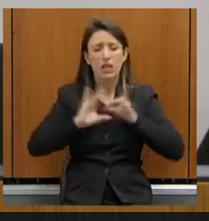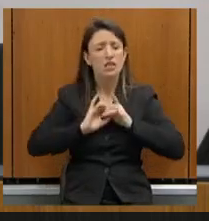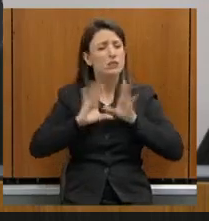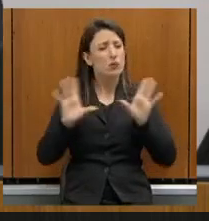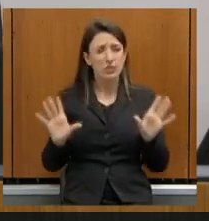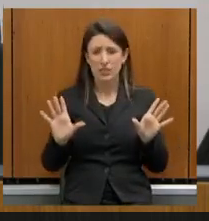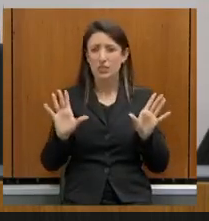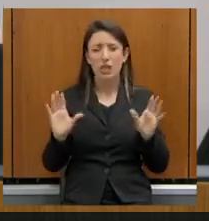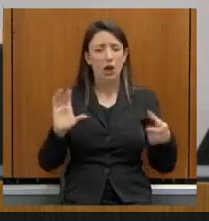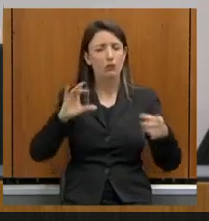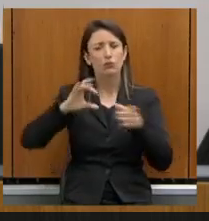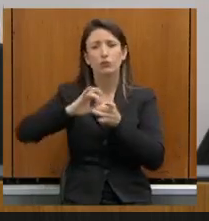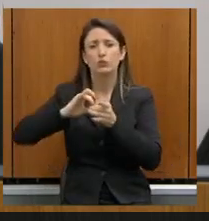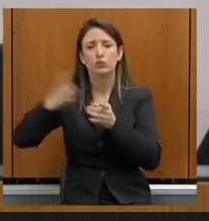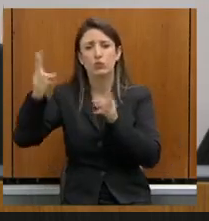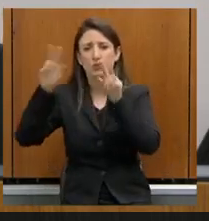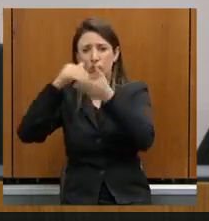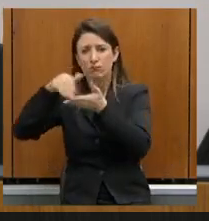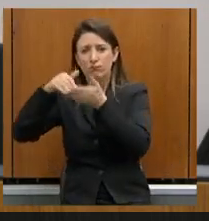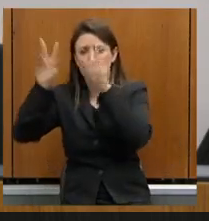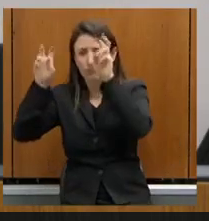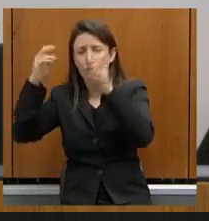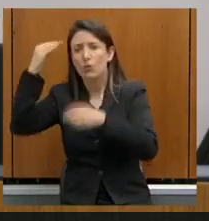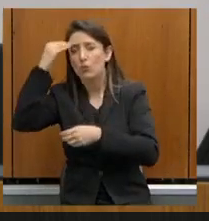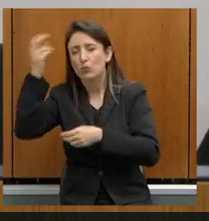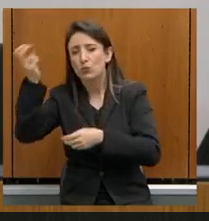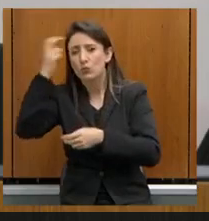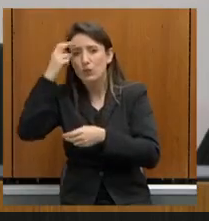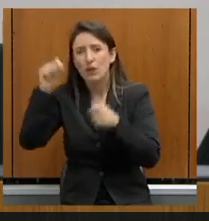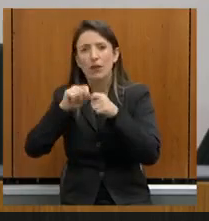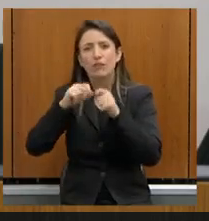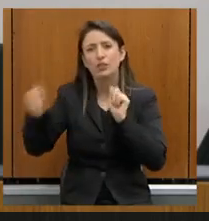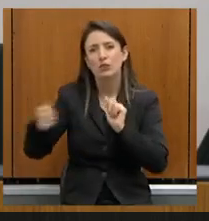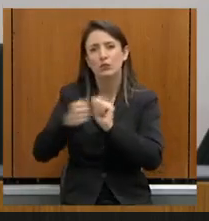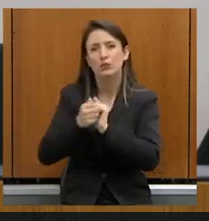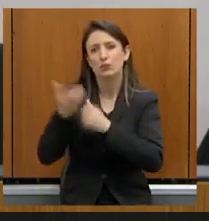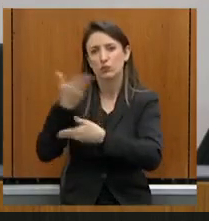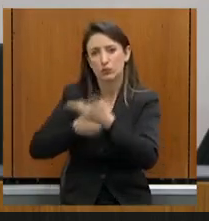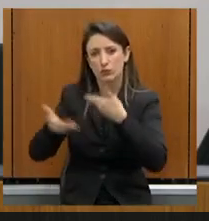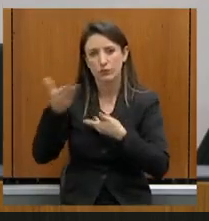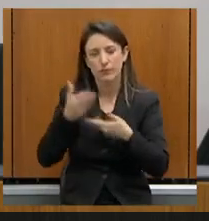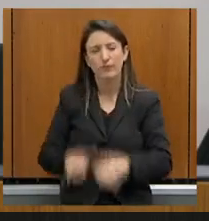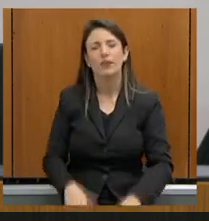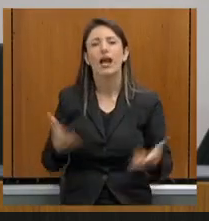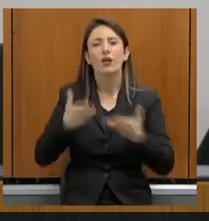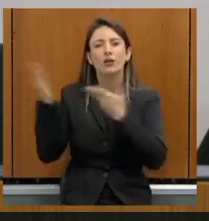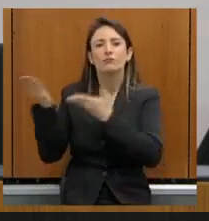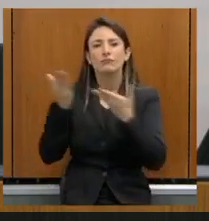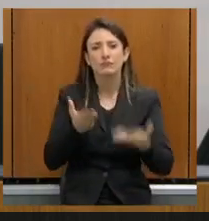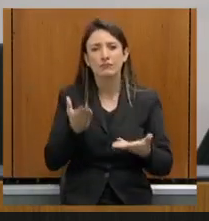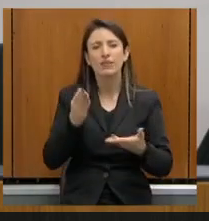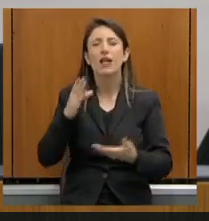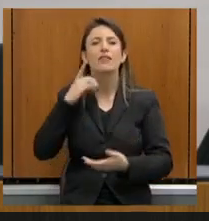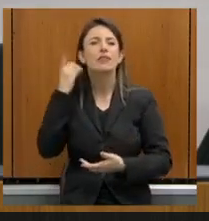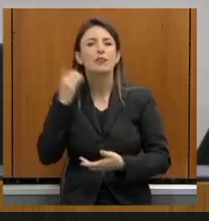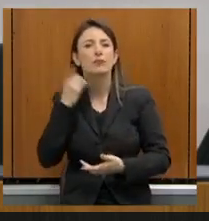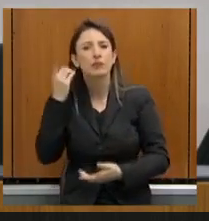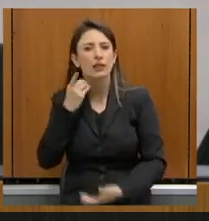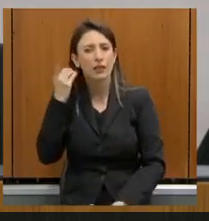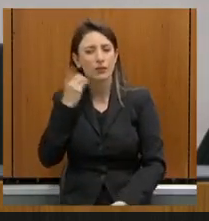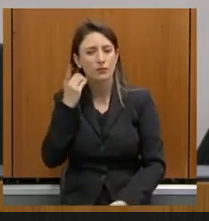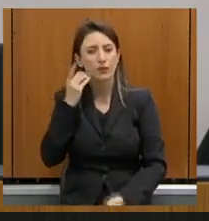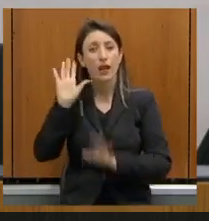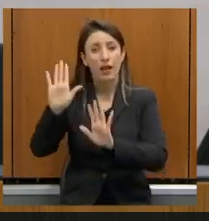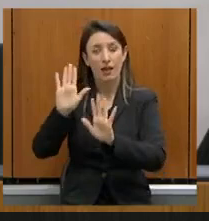conjunta. Passa a palavra agora ao próximo deputado escrito, antes, porém, quero